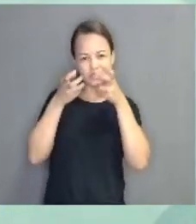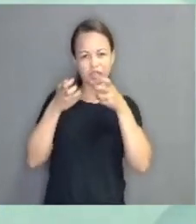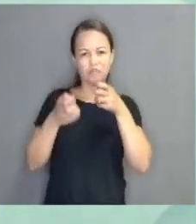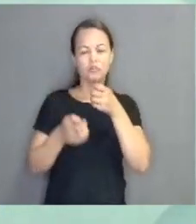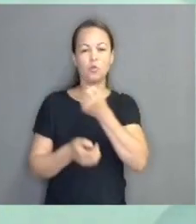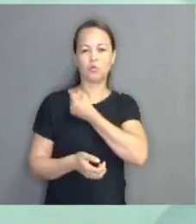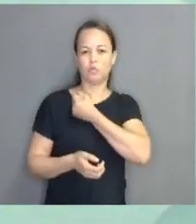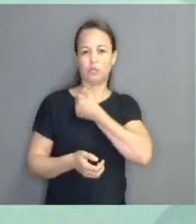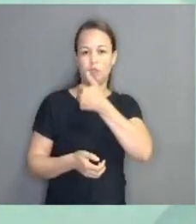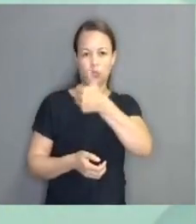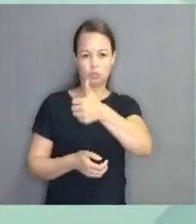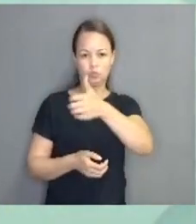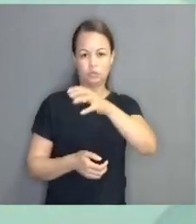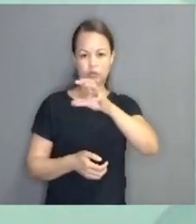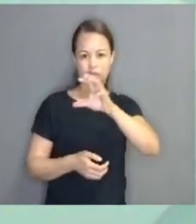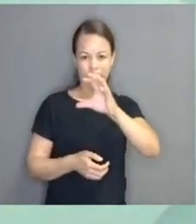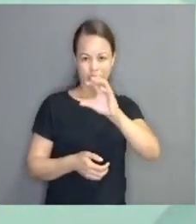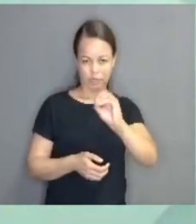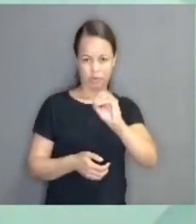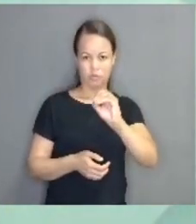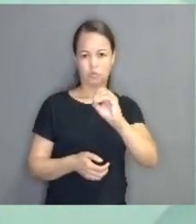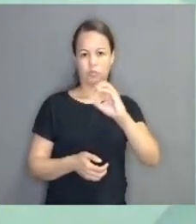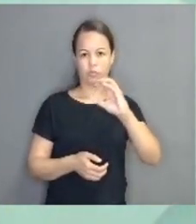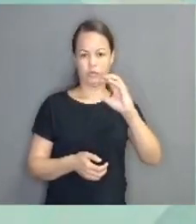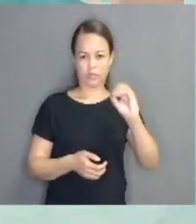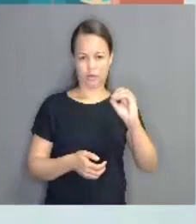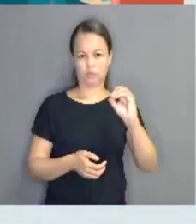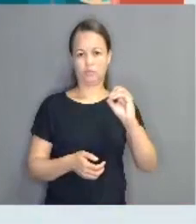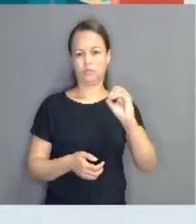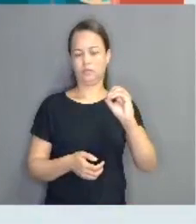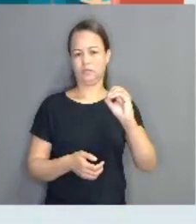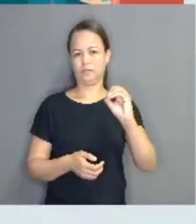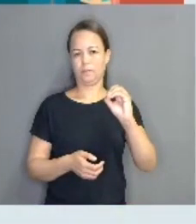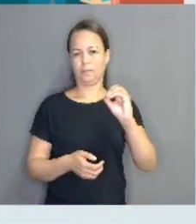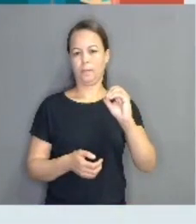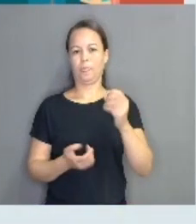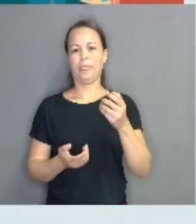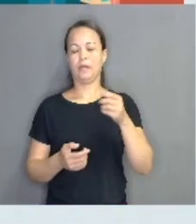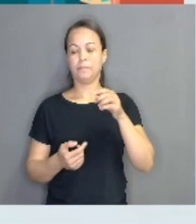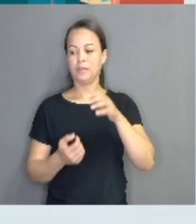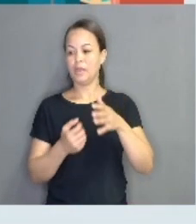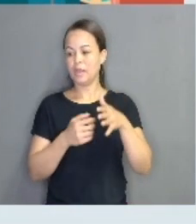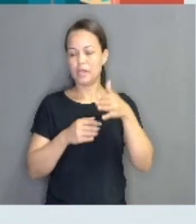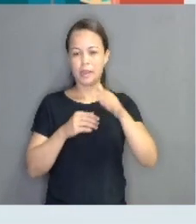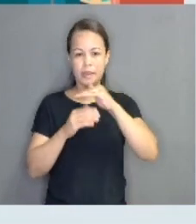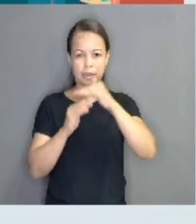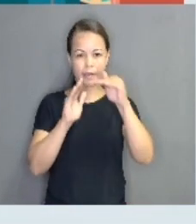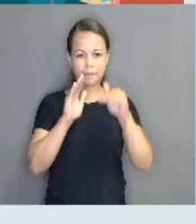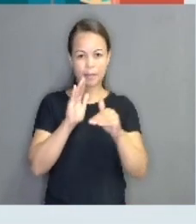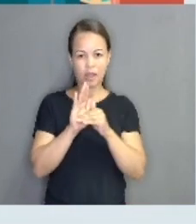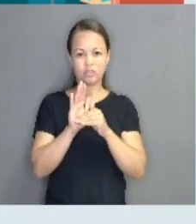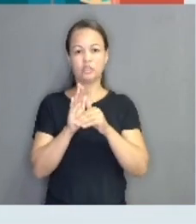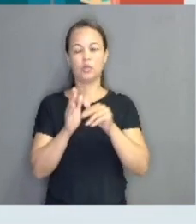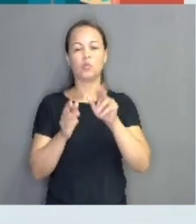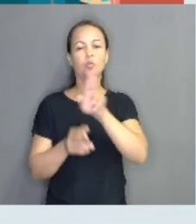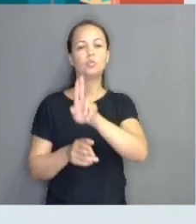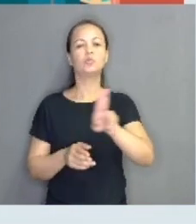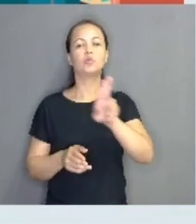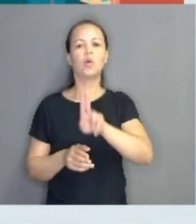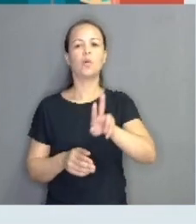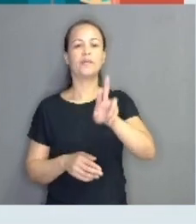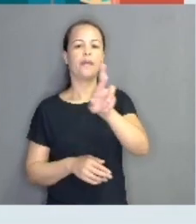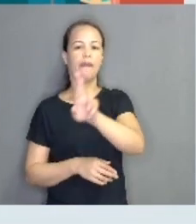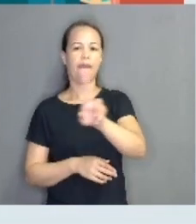Nós temos o número 1, 0, 0 e embaixo eu tenho o nome reais.